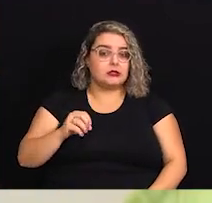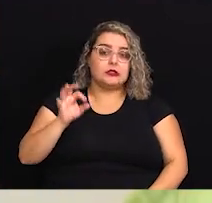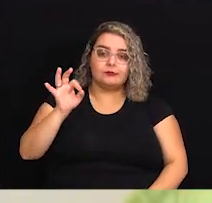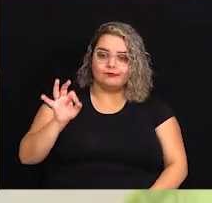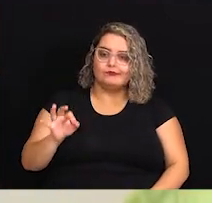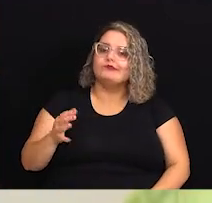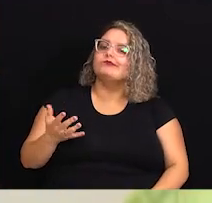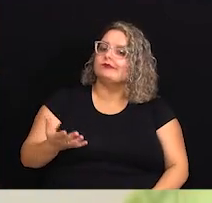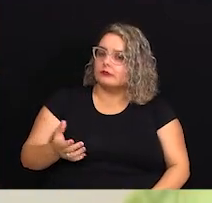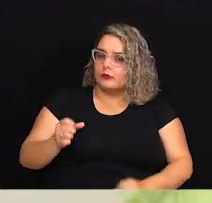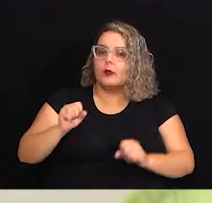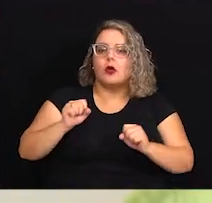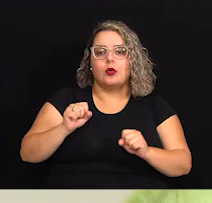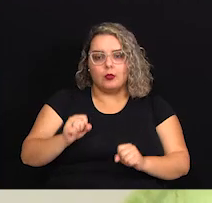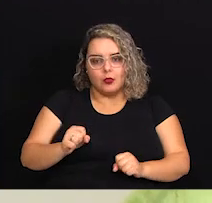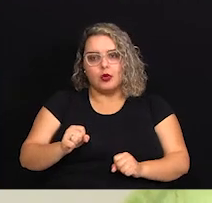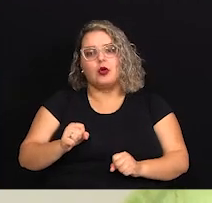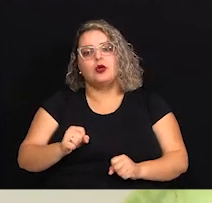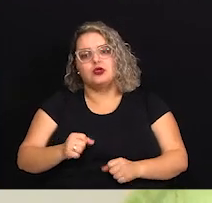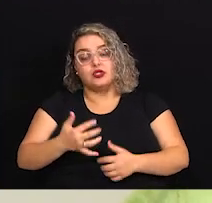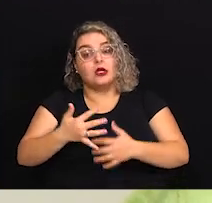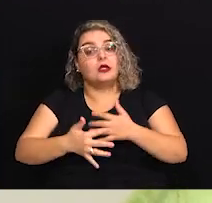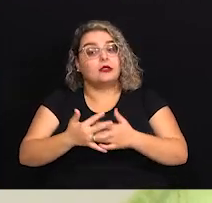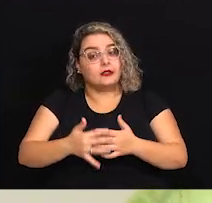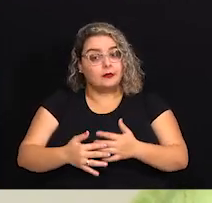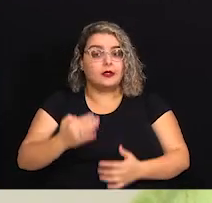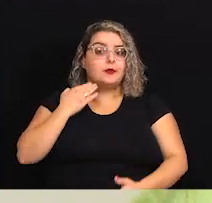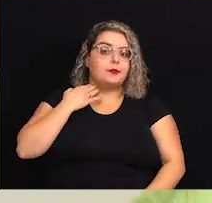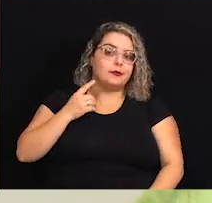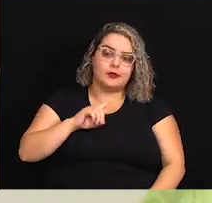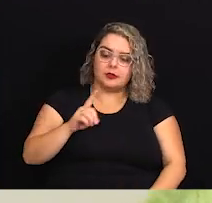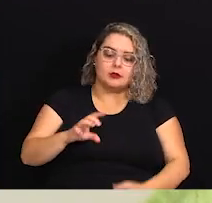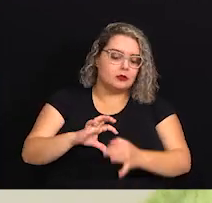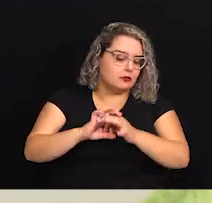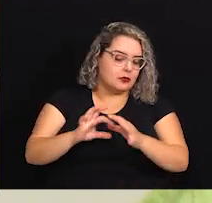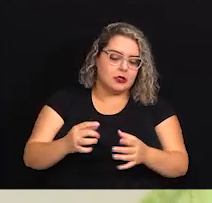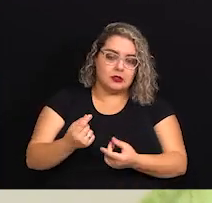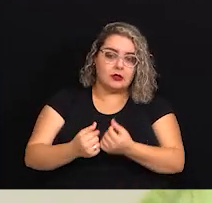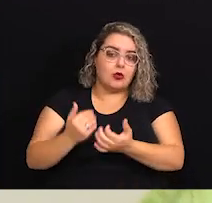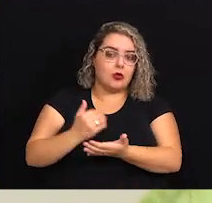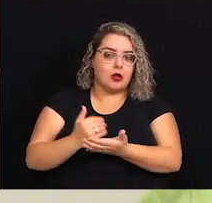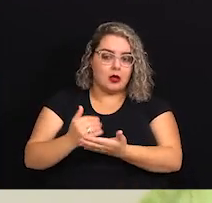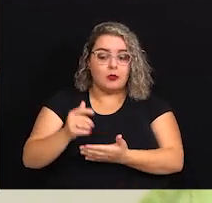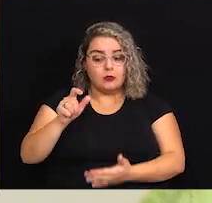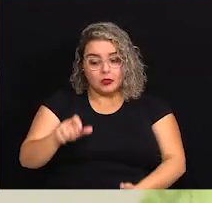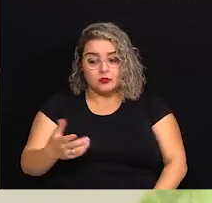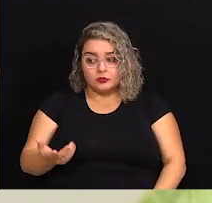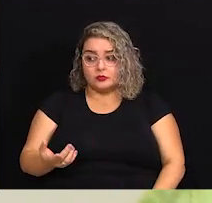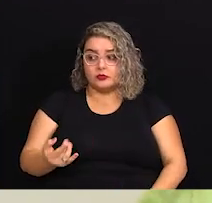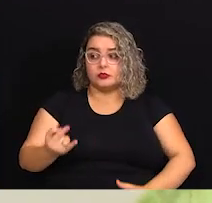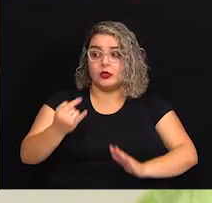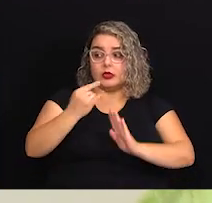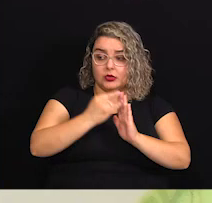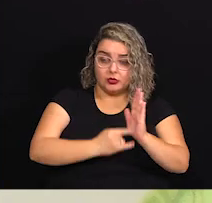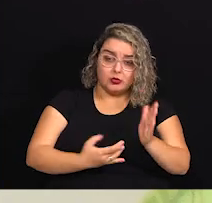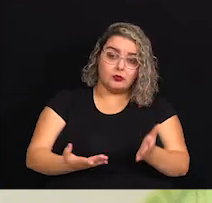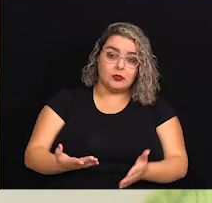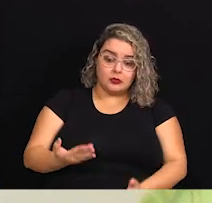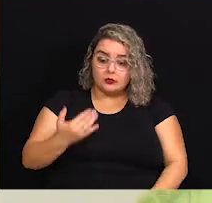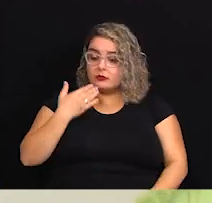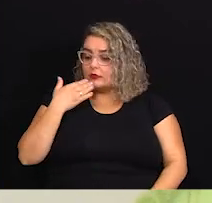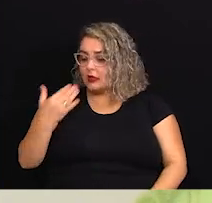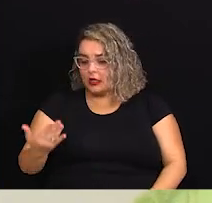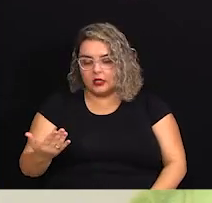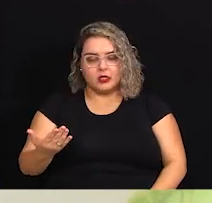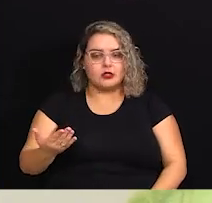30%, também pode ser um motivo do banco negar o crédito para essa pessoa. Documentos que às vezes o banco